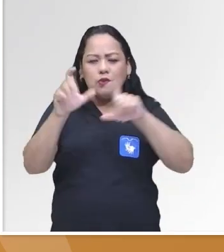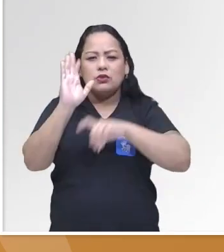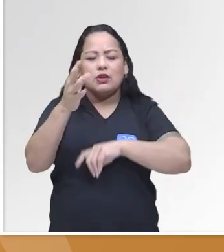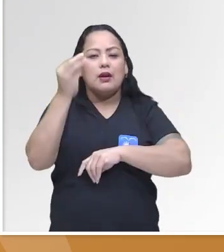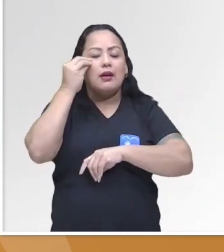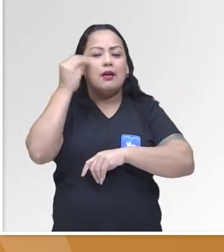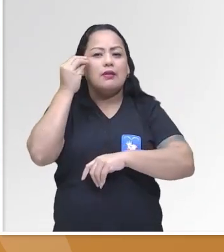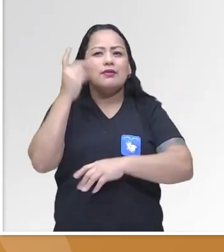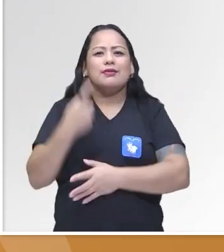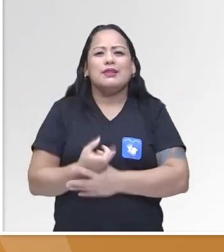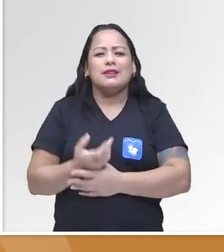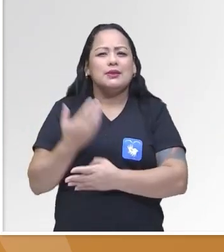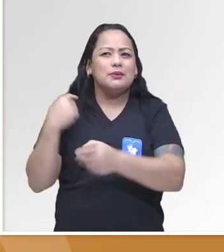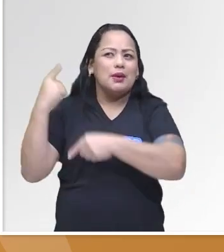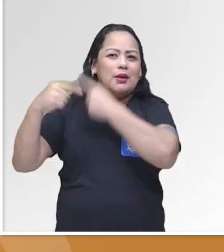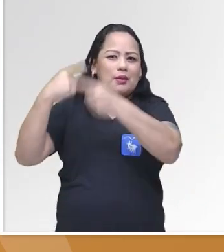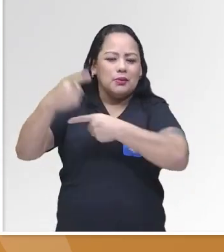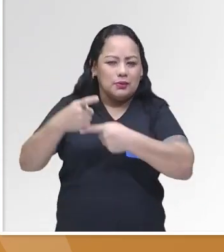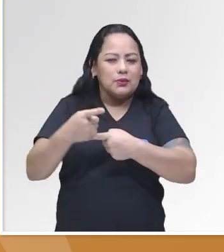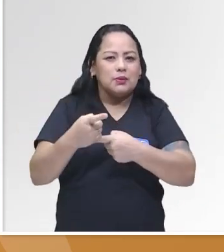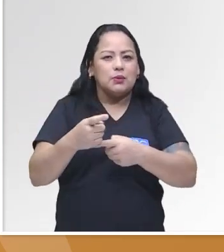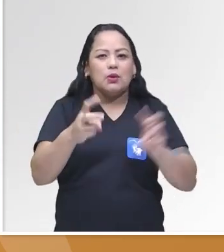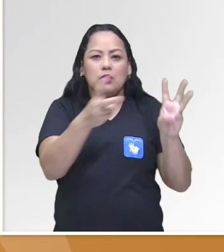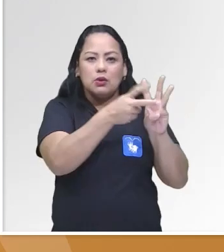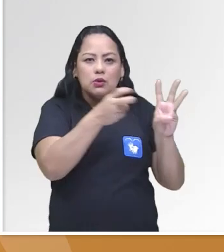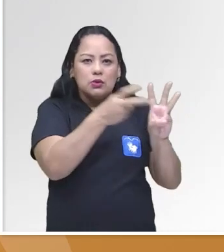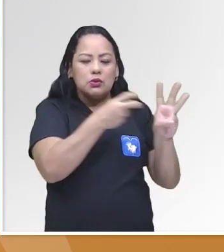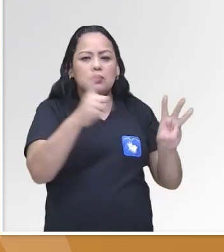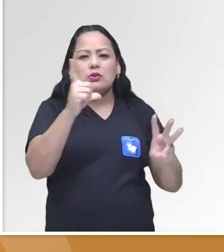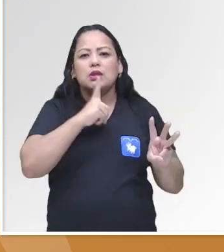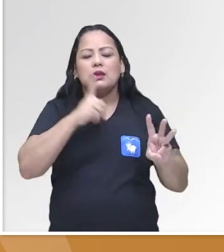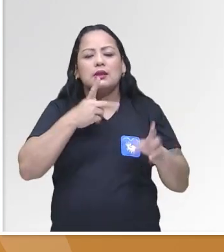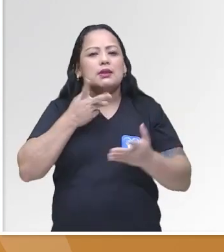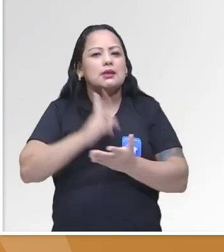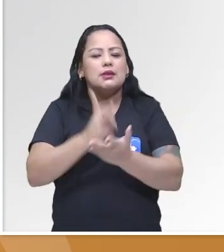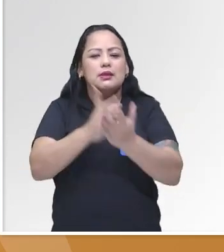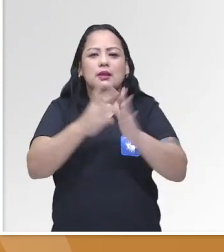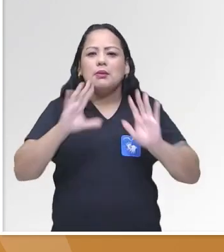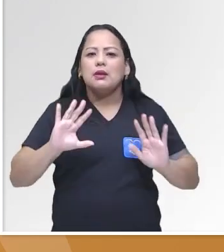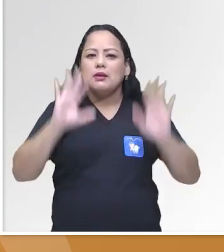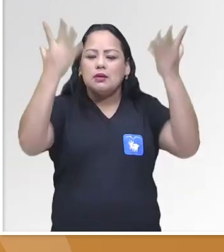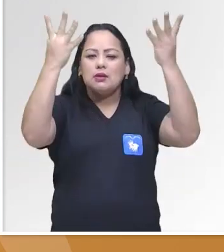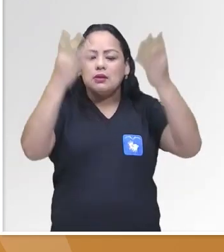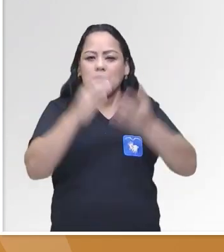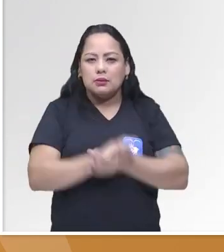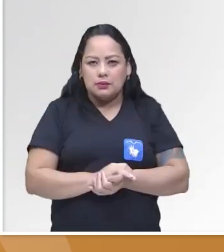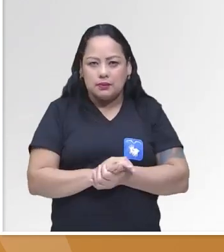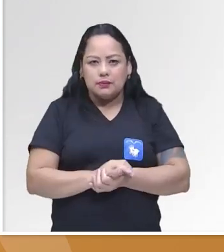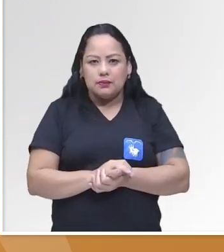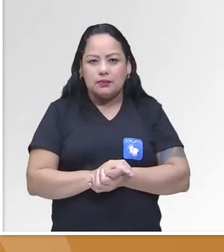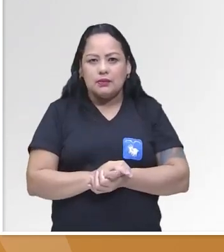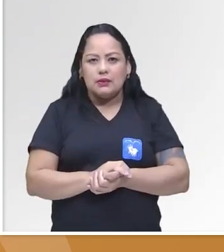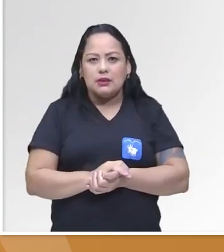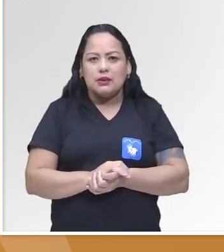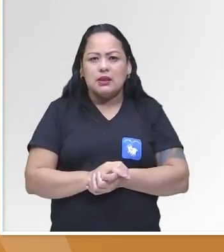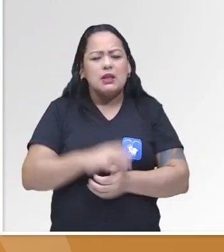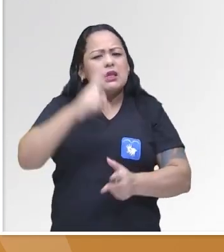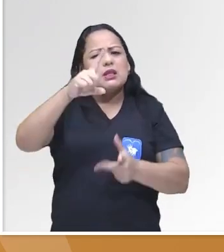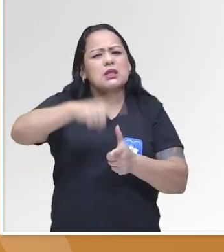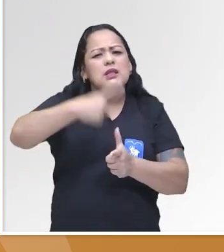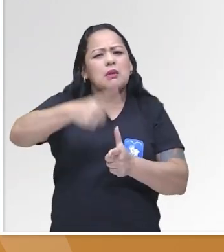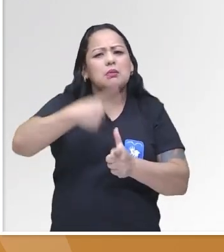desde sexta-feira até agora, os índios sempre têm essa celebração, estão sempre ali de pés